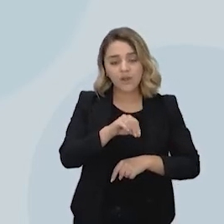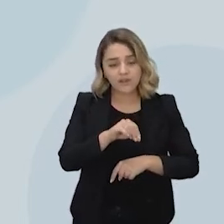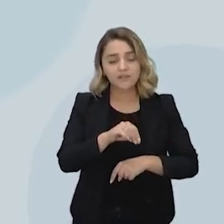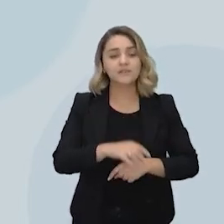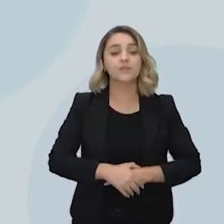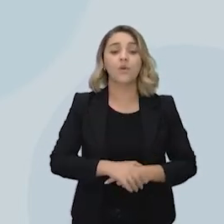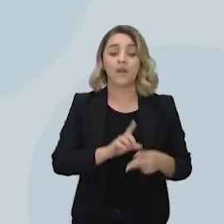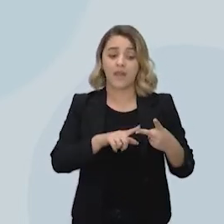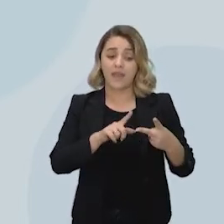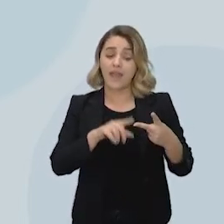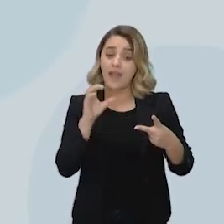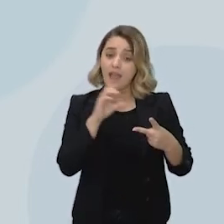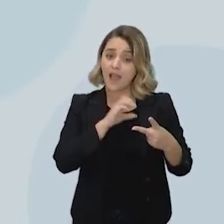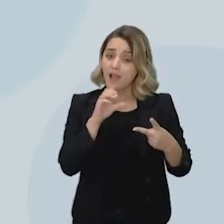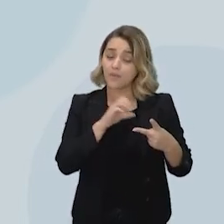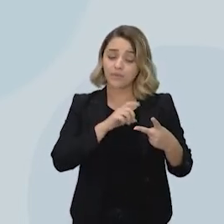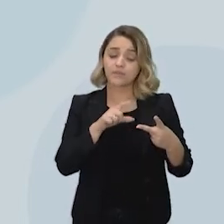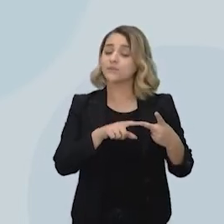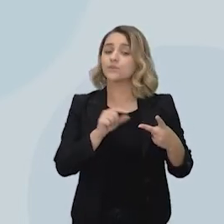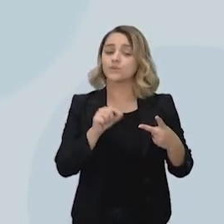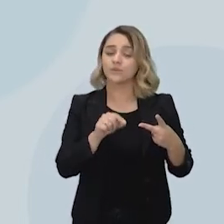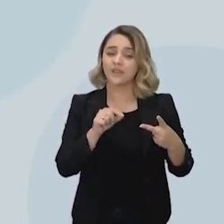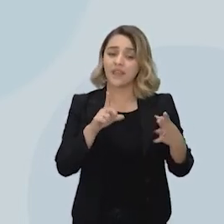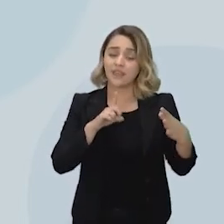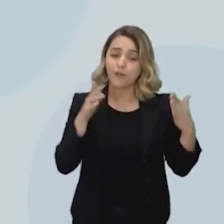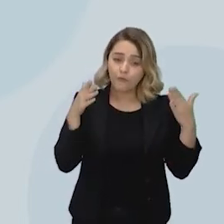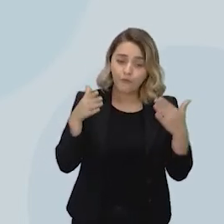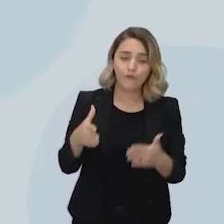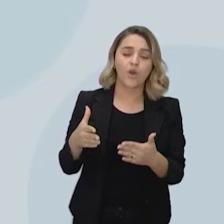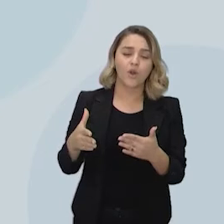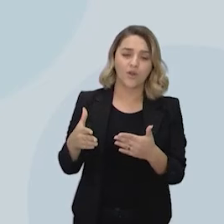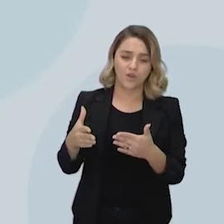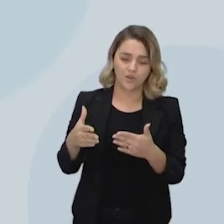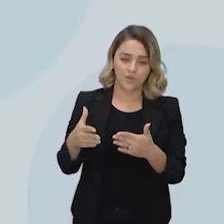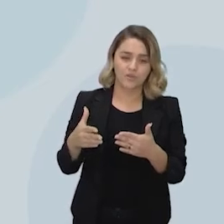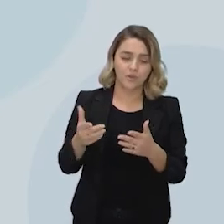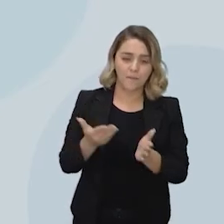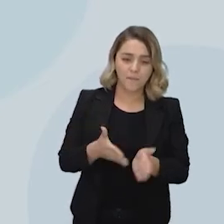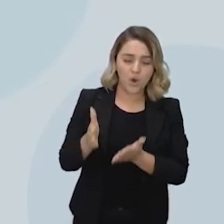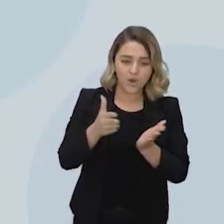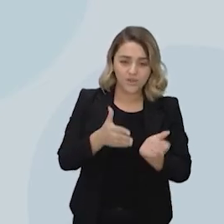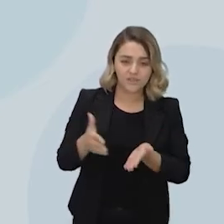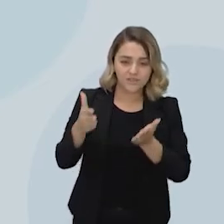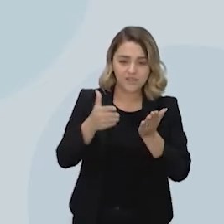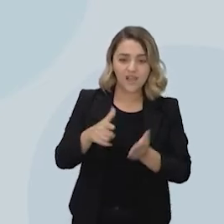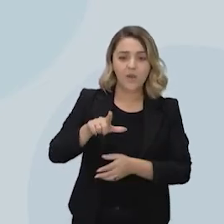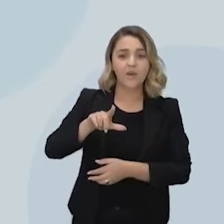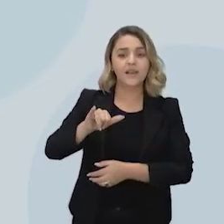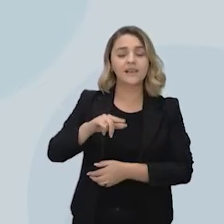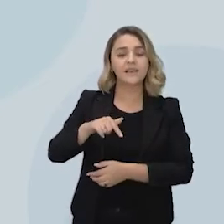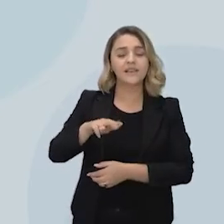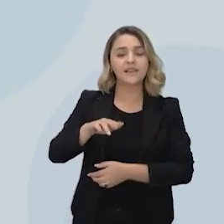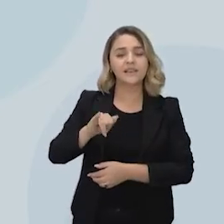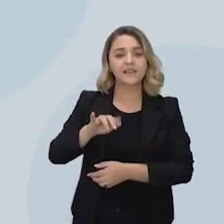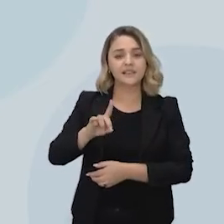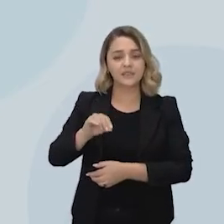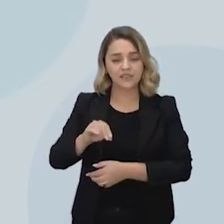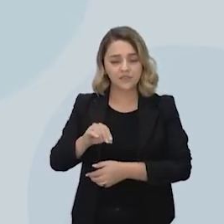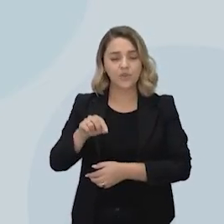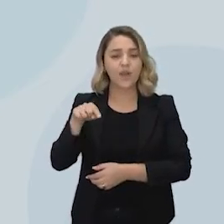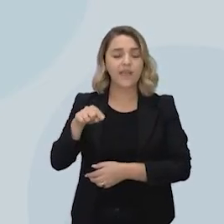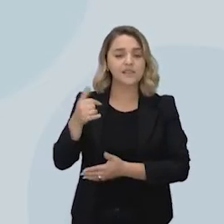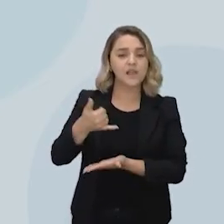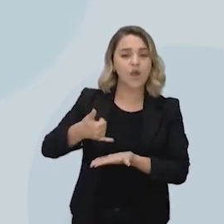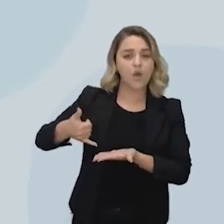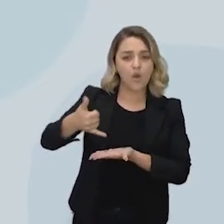como foco o maior rendimento de um líquido, que no caso, esse líquido é conhecido como